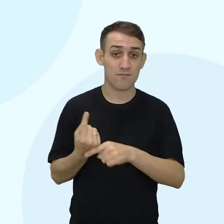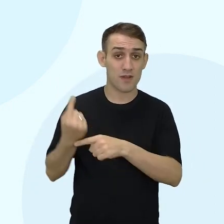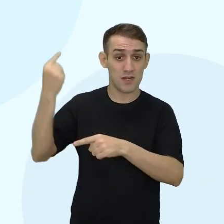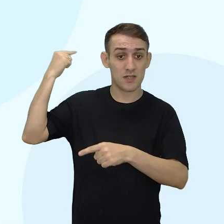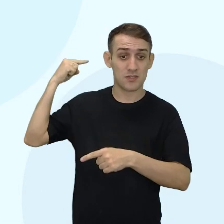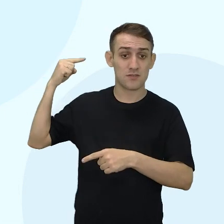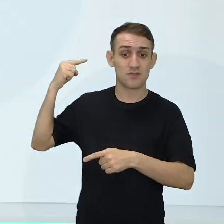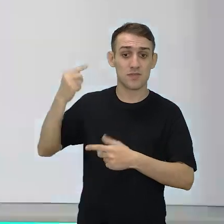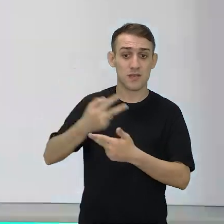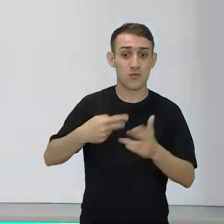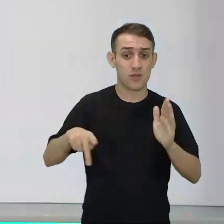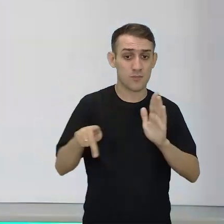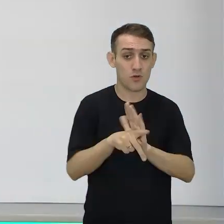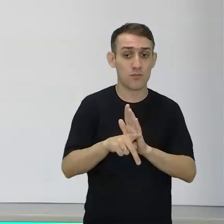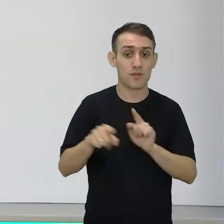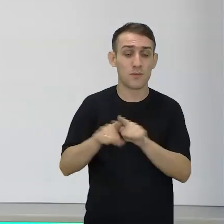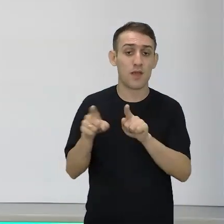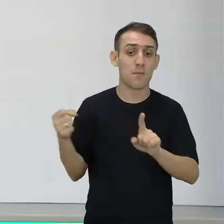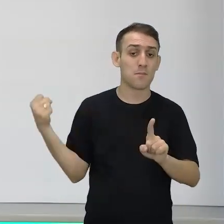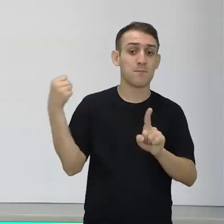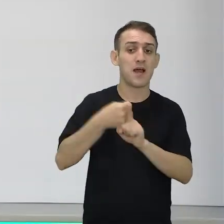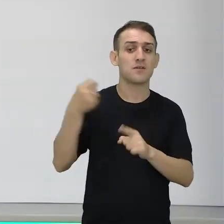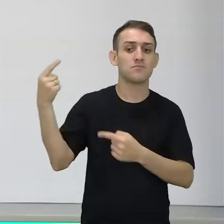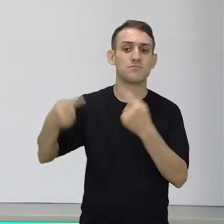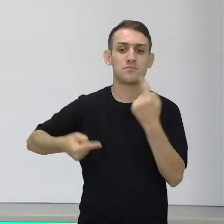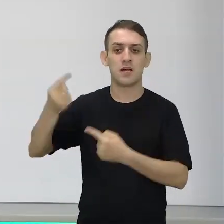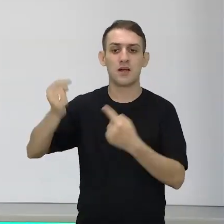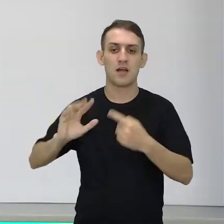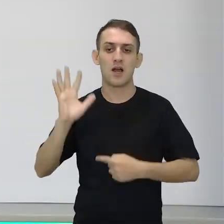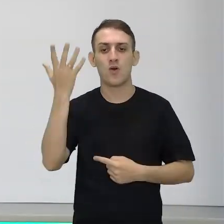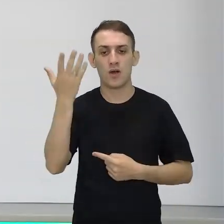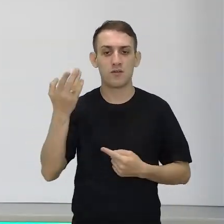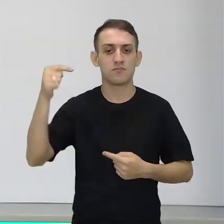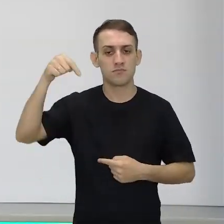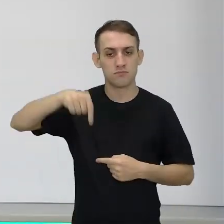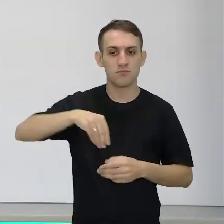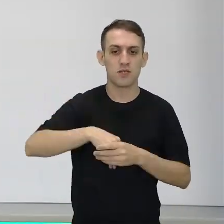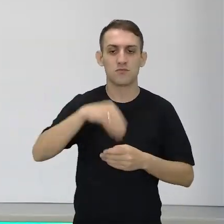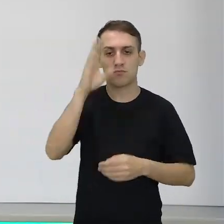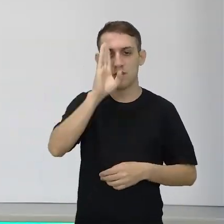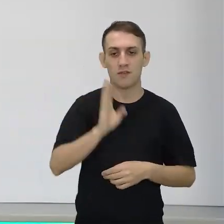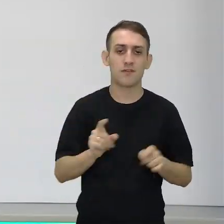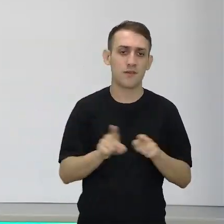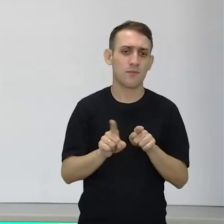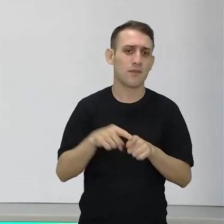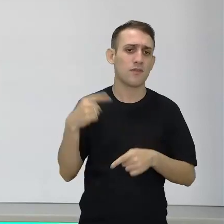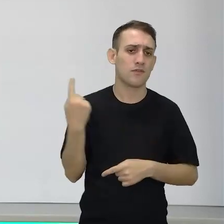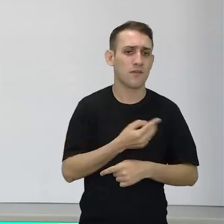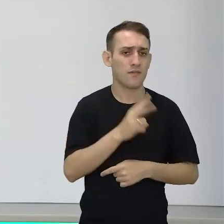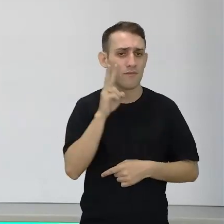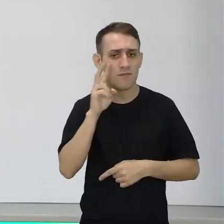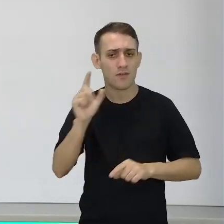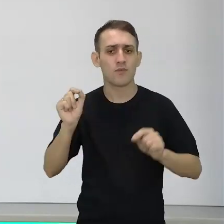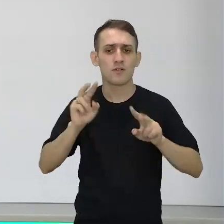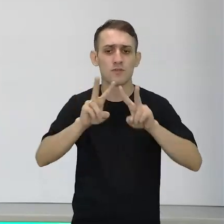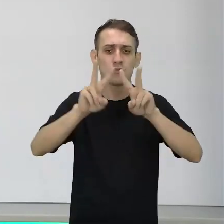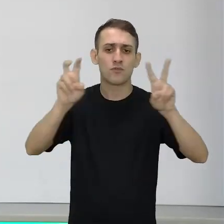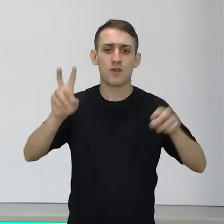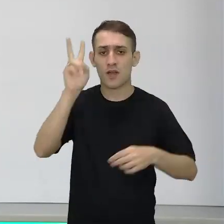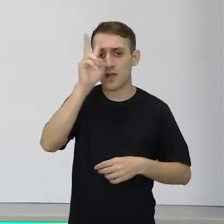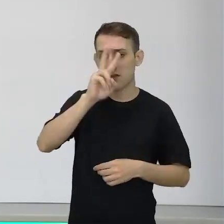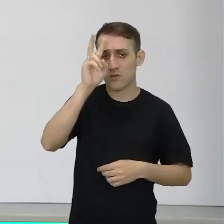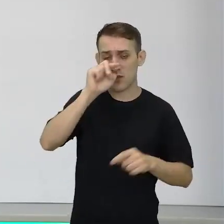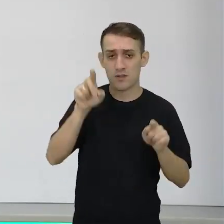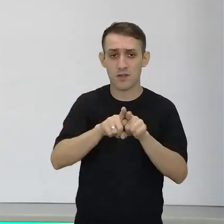exploração aos impactos políticos aí que acontecem aí no território brasileiro. Então a gente vai ver aí um pouquinho a respeito dessa história e